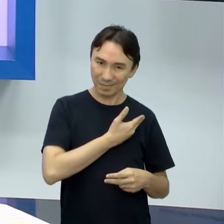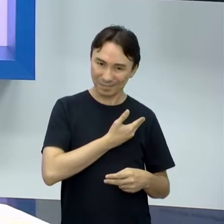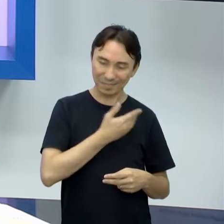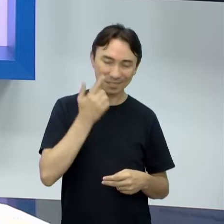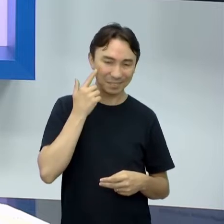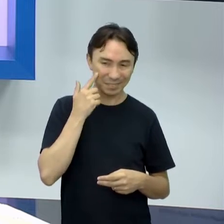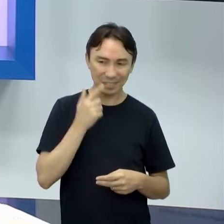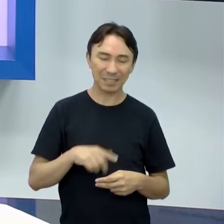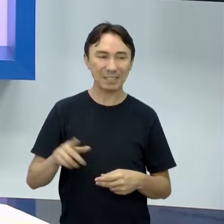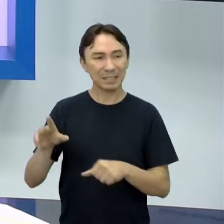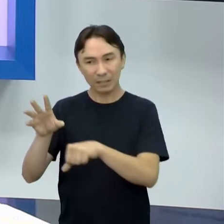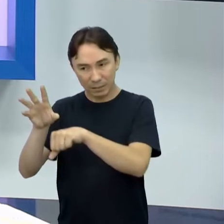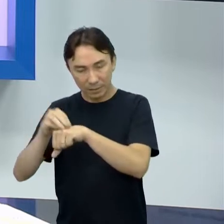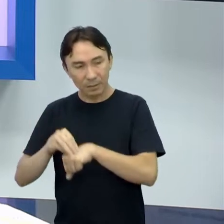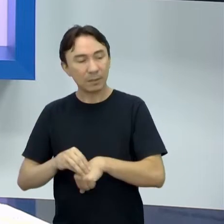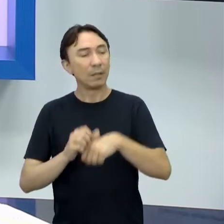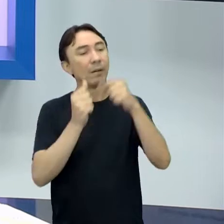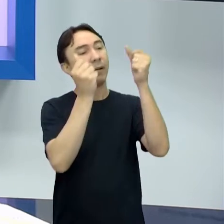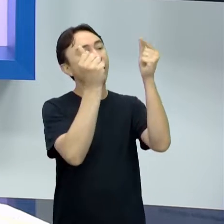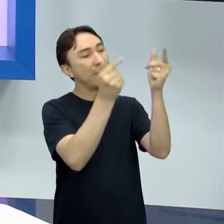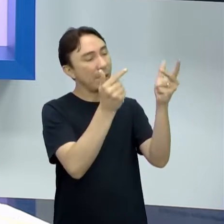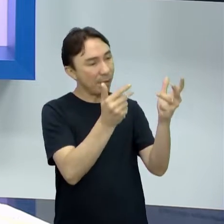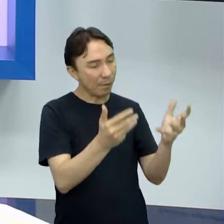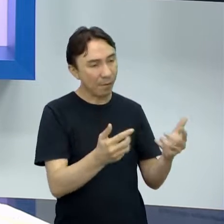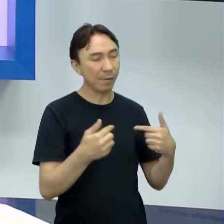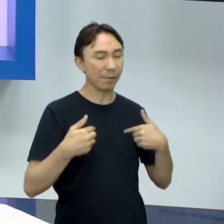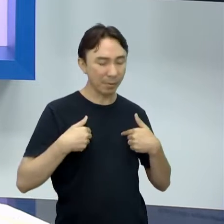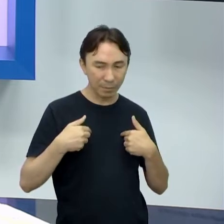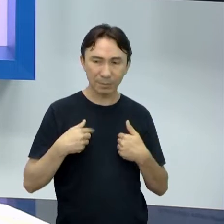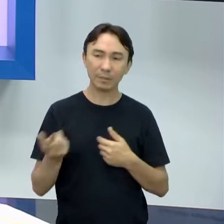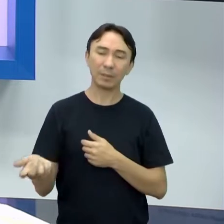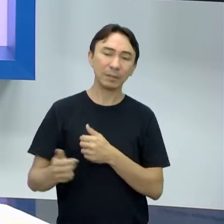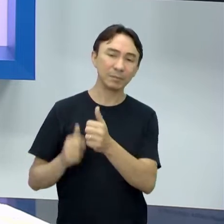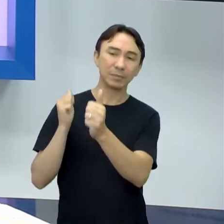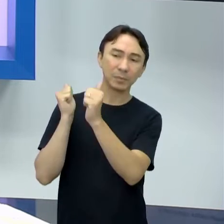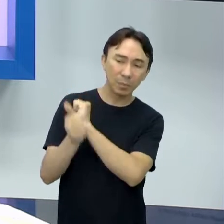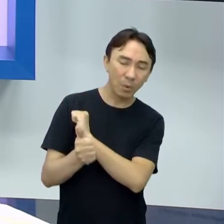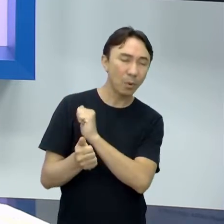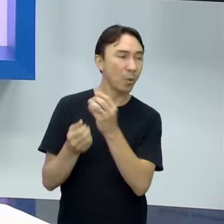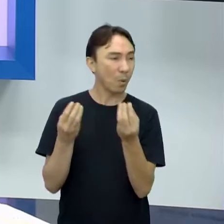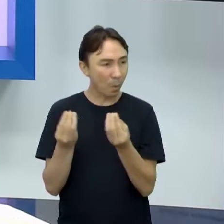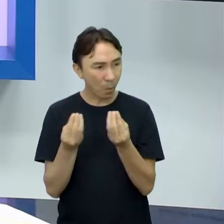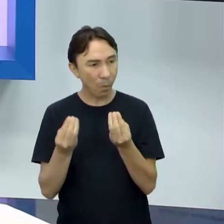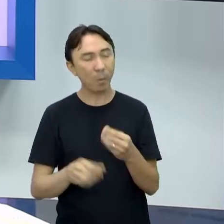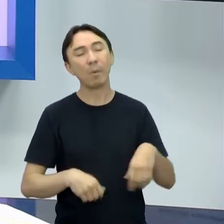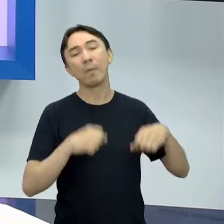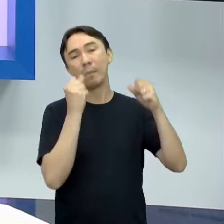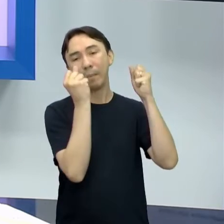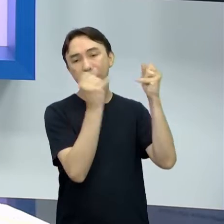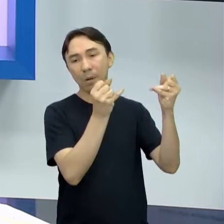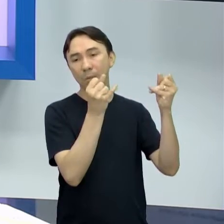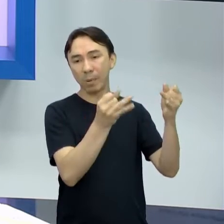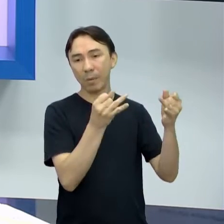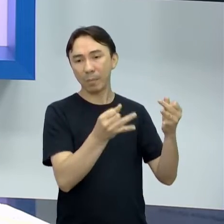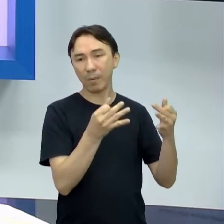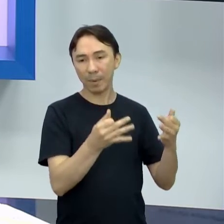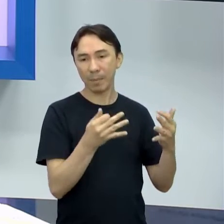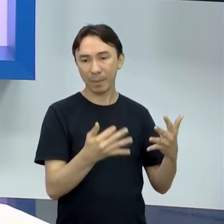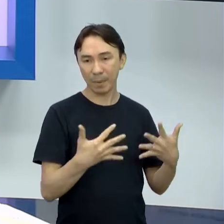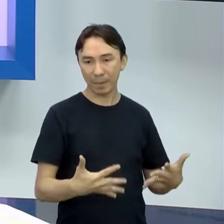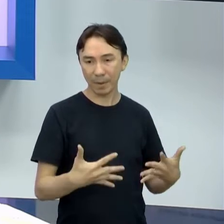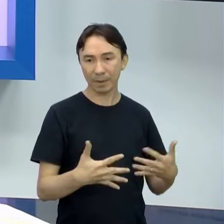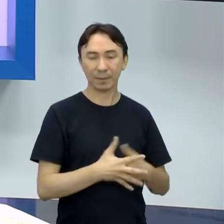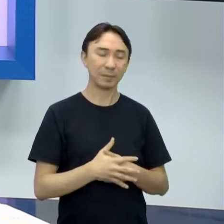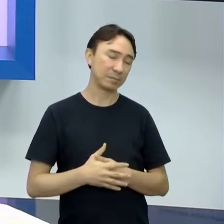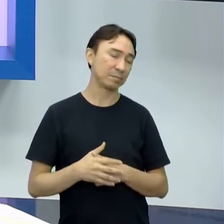colegas como é essa modalidade que você escreveu. Então, pense na questão do registro. Você pode falar aí,